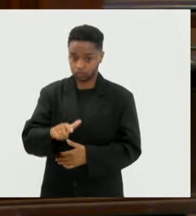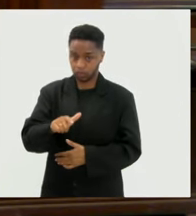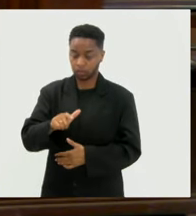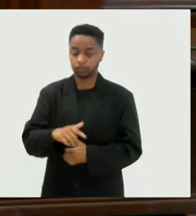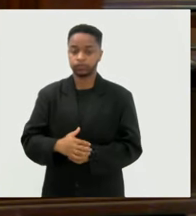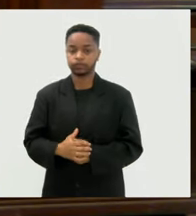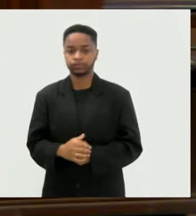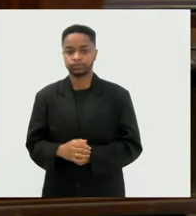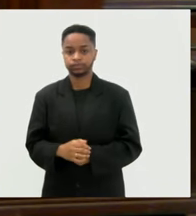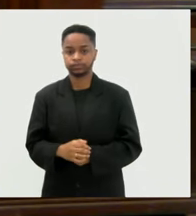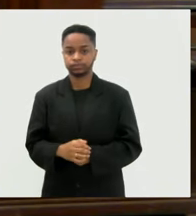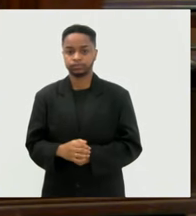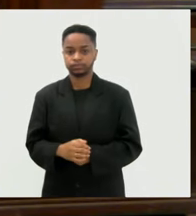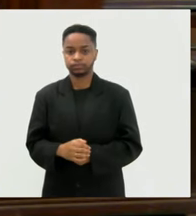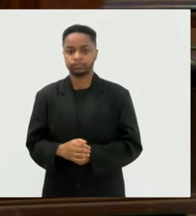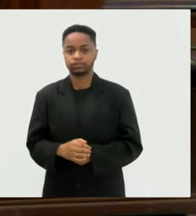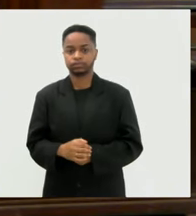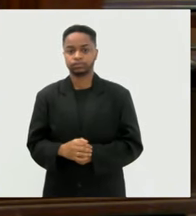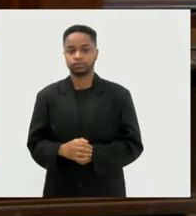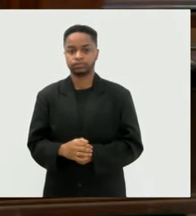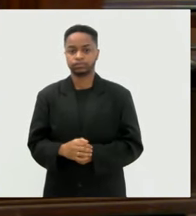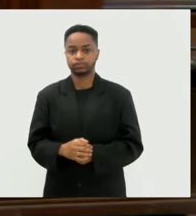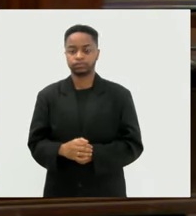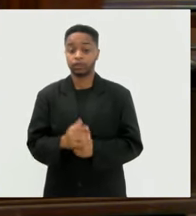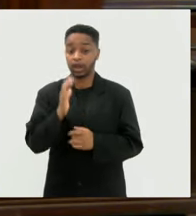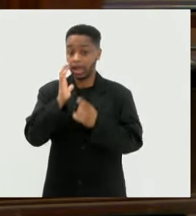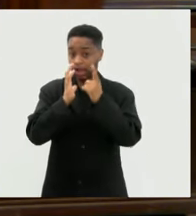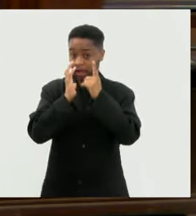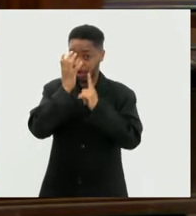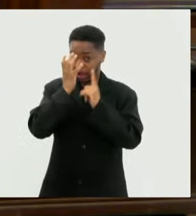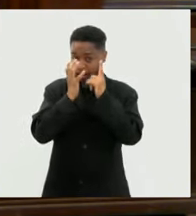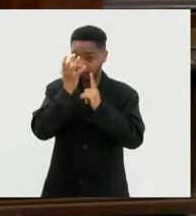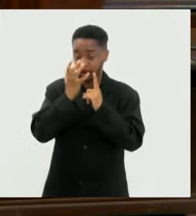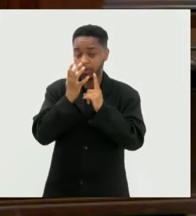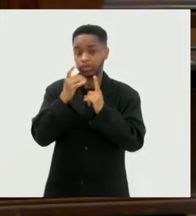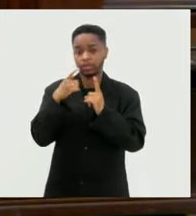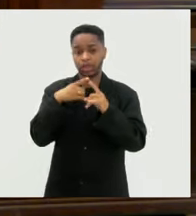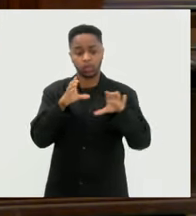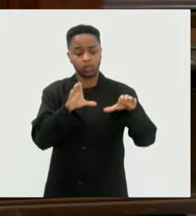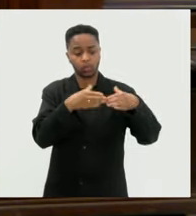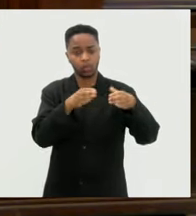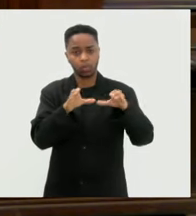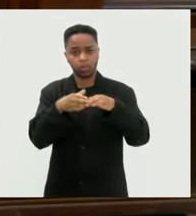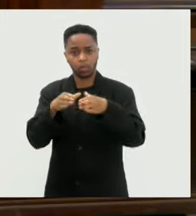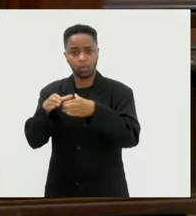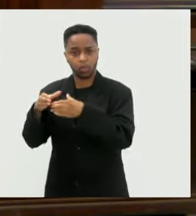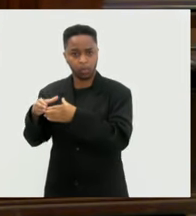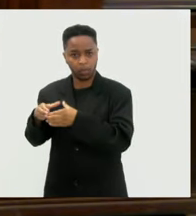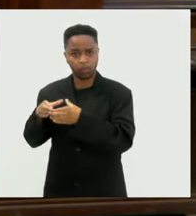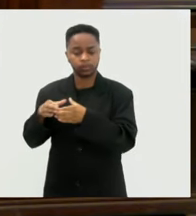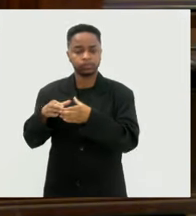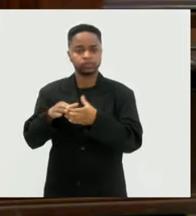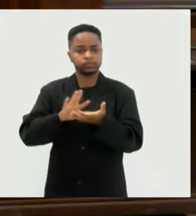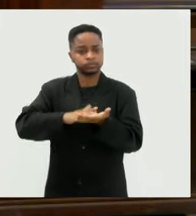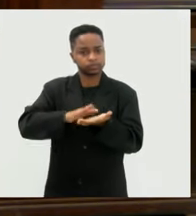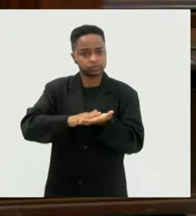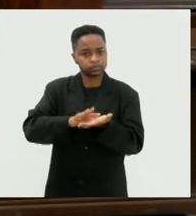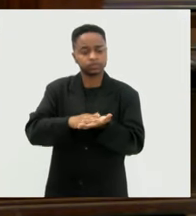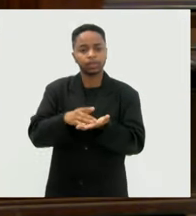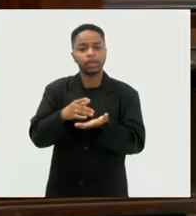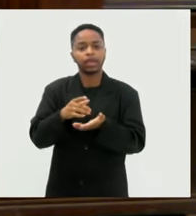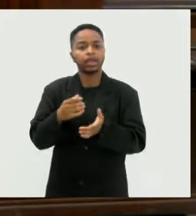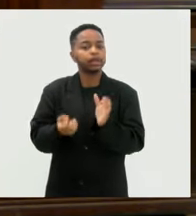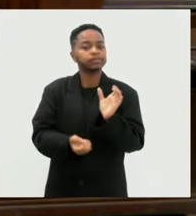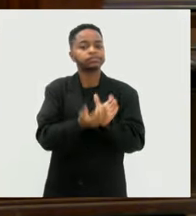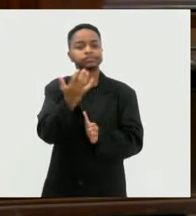O carnaval, através de seus barracões, são grandes geradores de emprego e